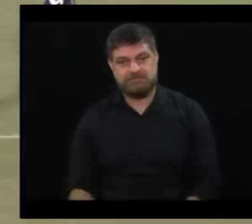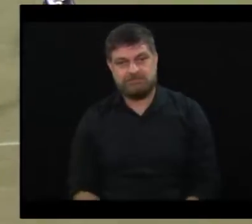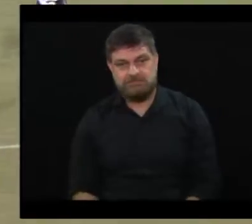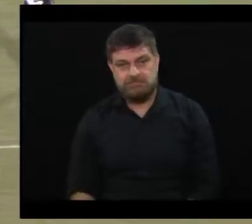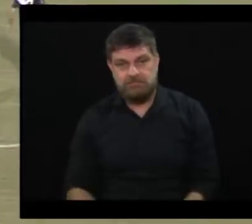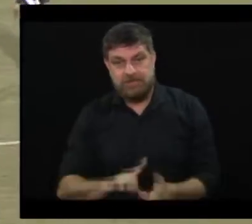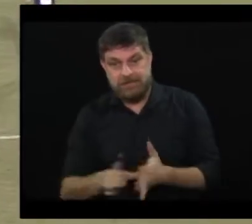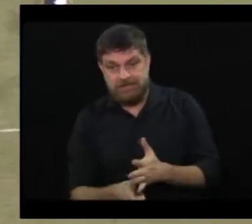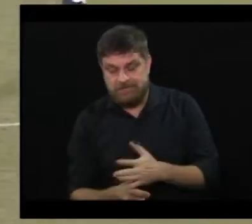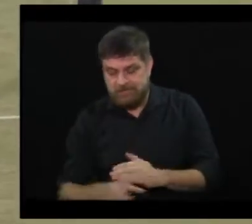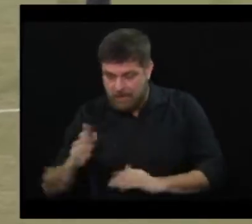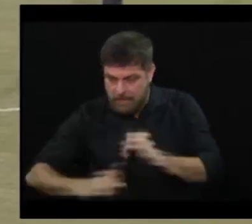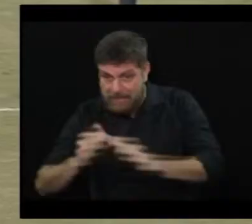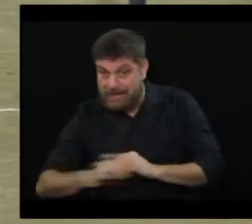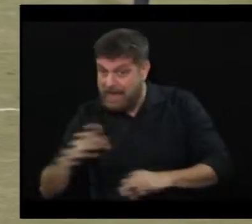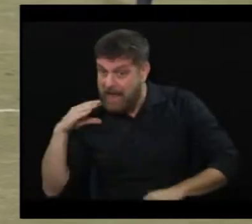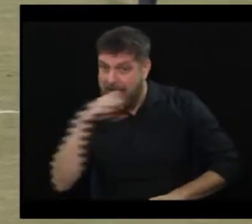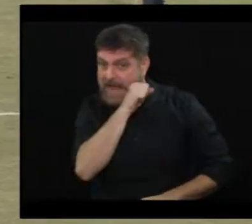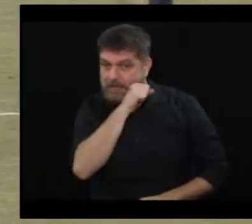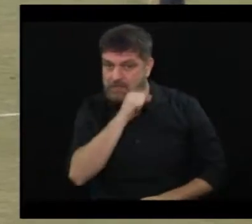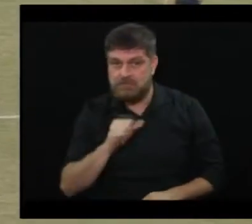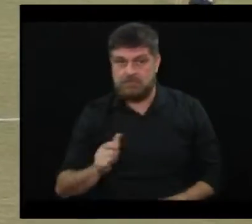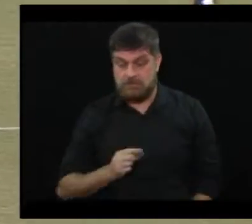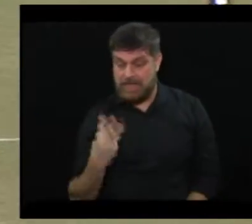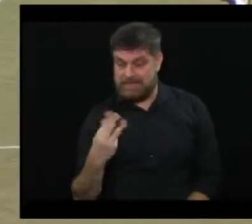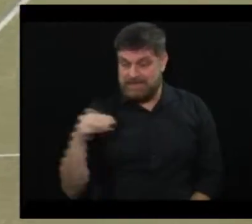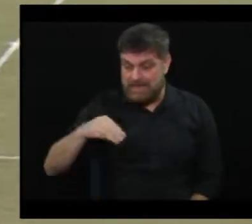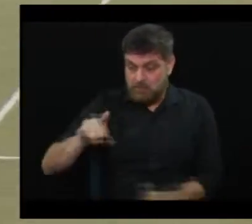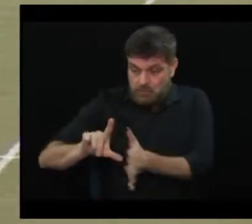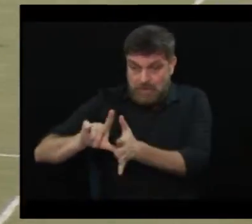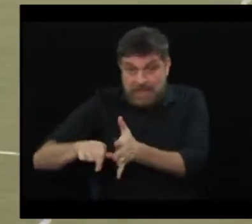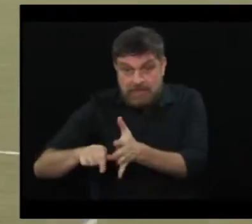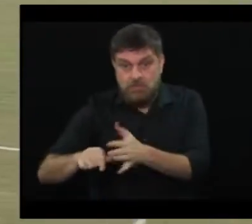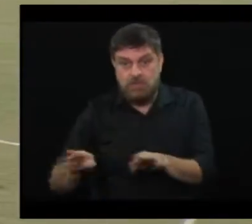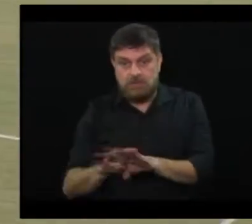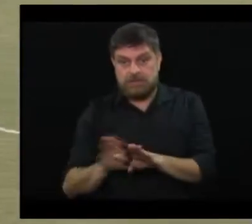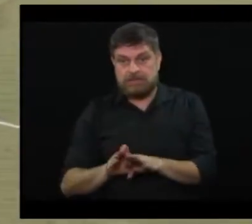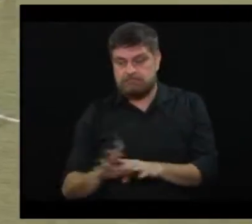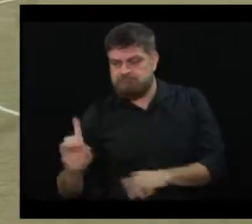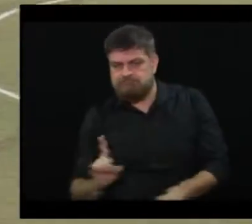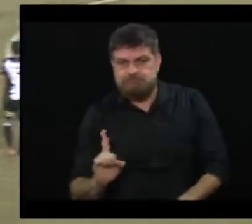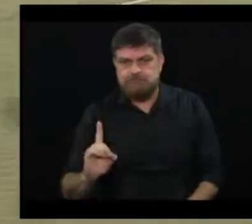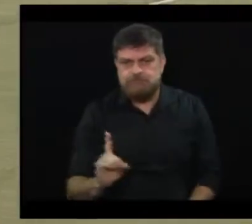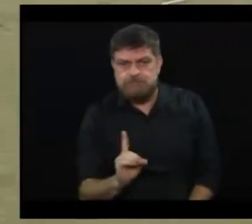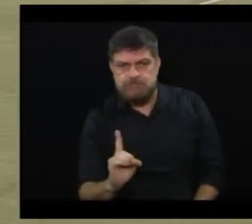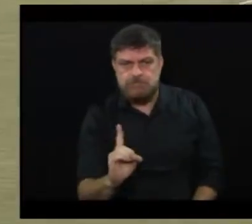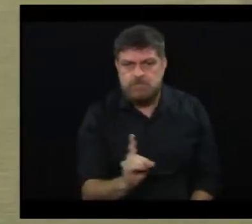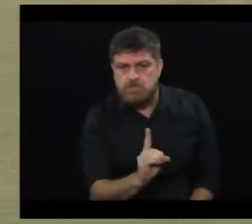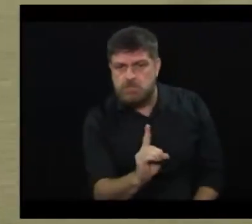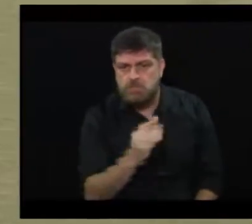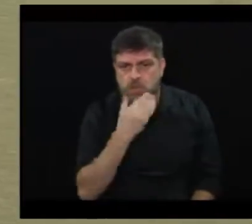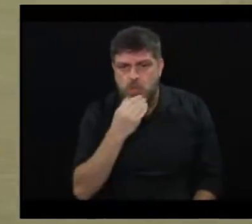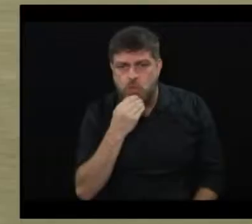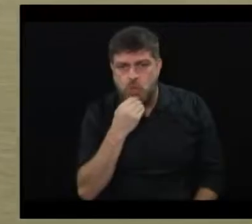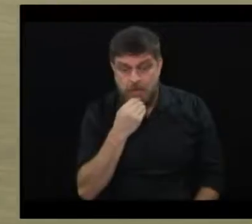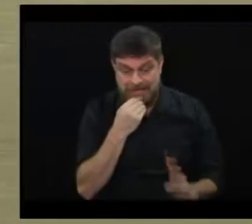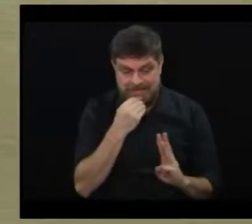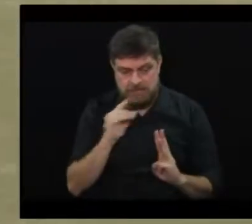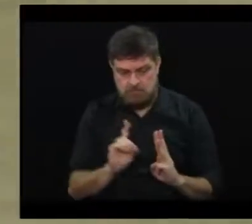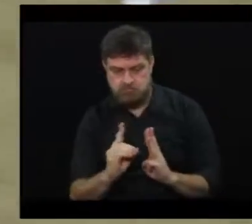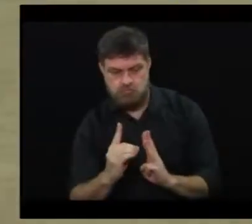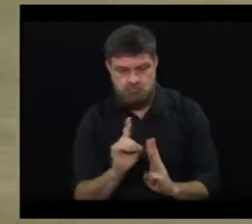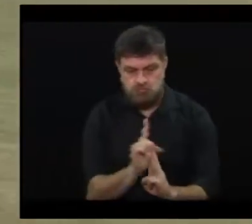A resposta veio imediata. 3 minutos depois, em jogada individual, Matheus Vargas driblou 3